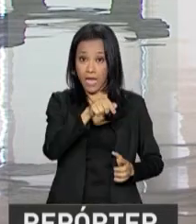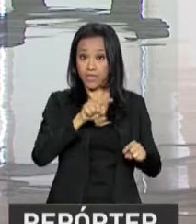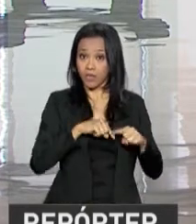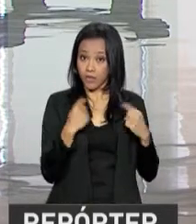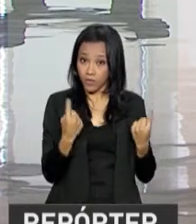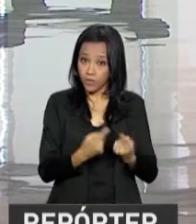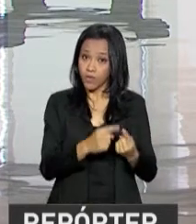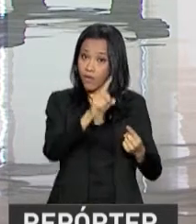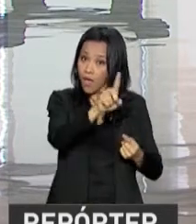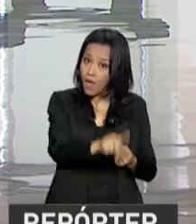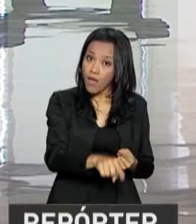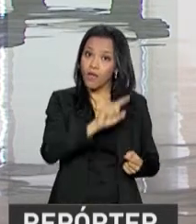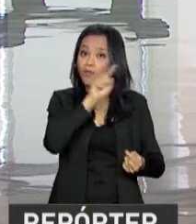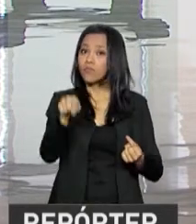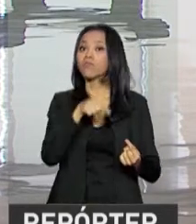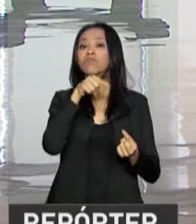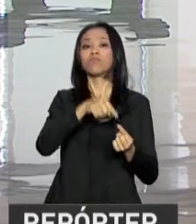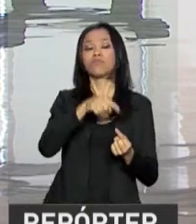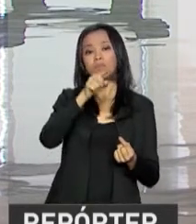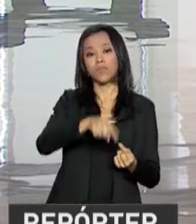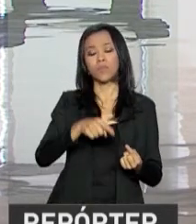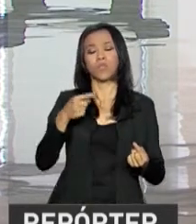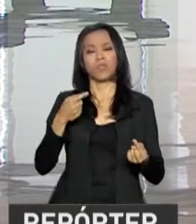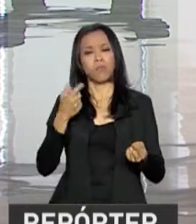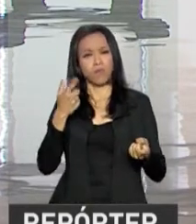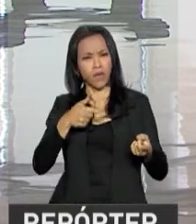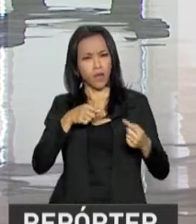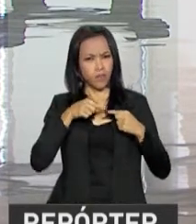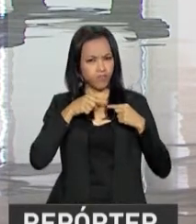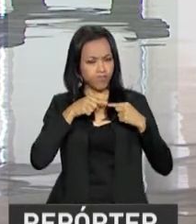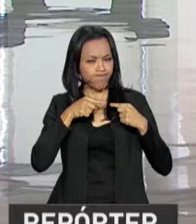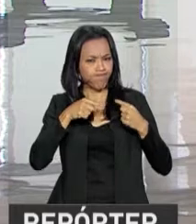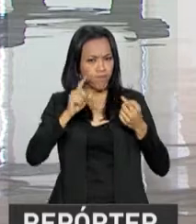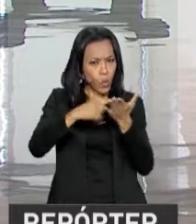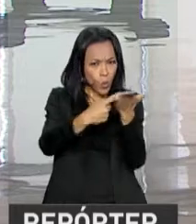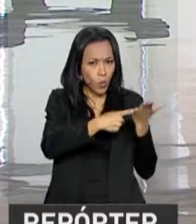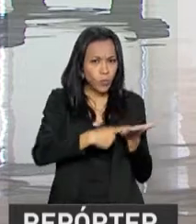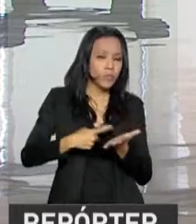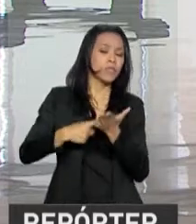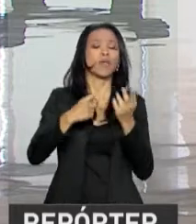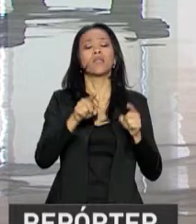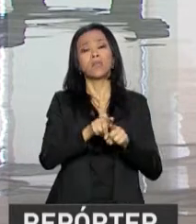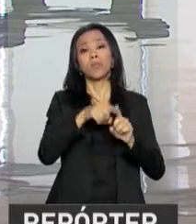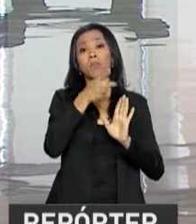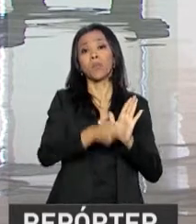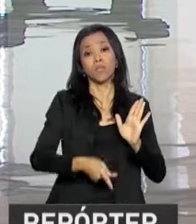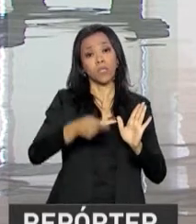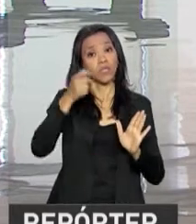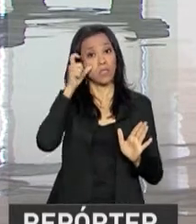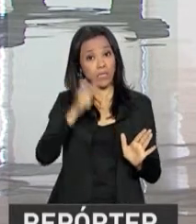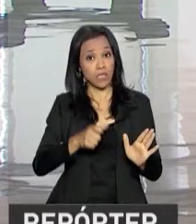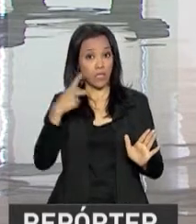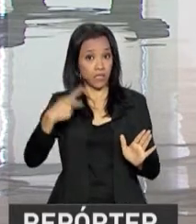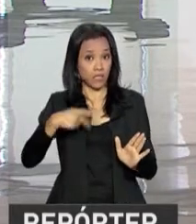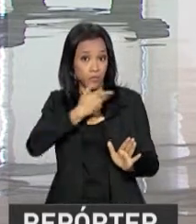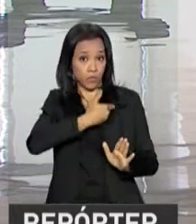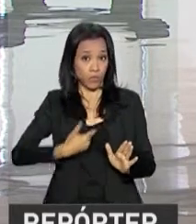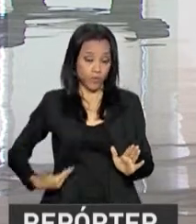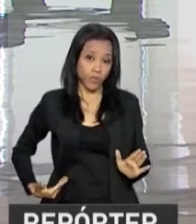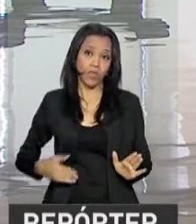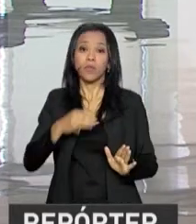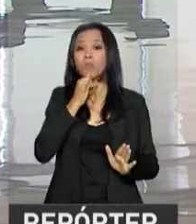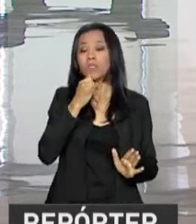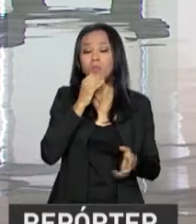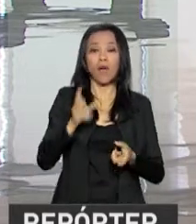para afinar aí o discurso do poder executivo e também avançar em projetos de interesse do governo como por exemplo a